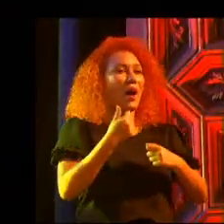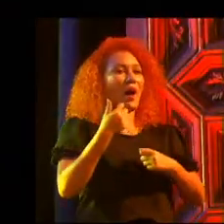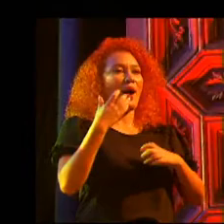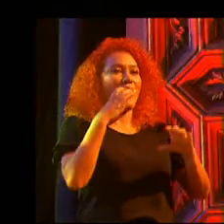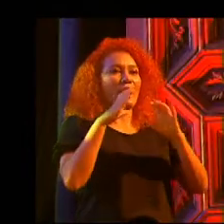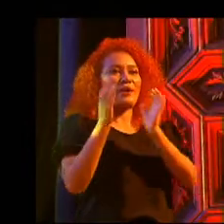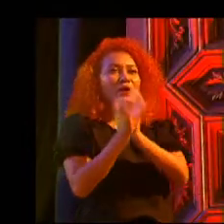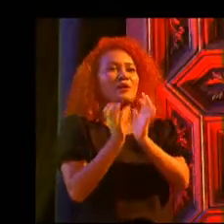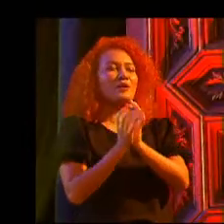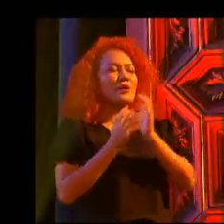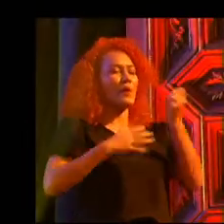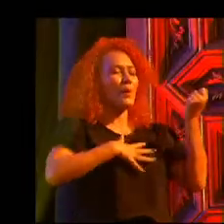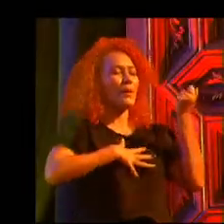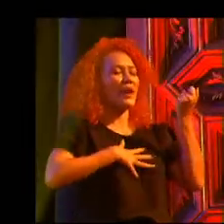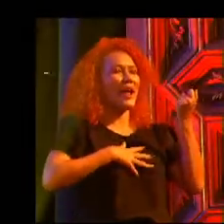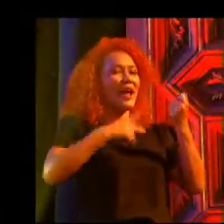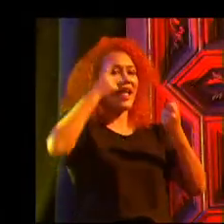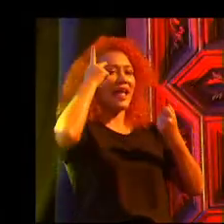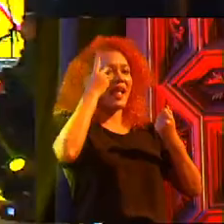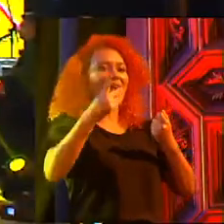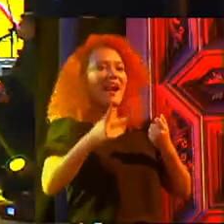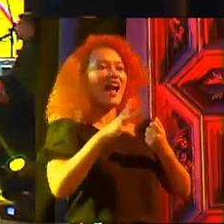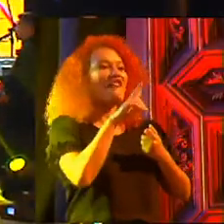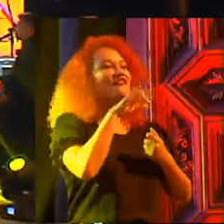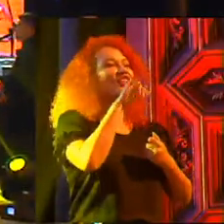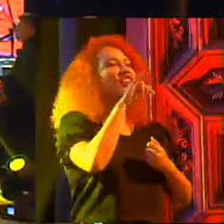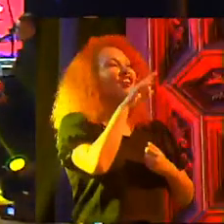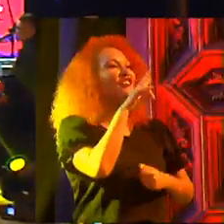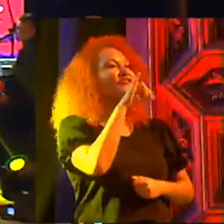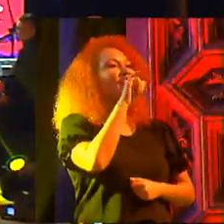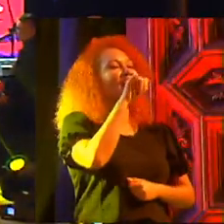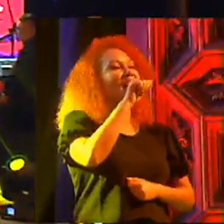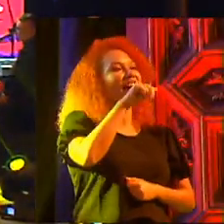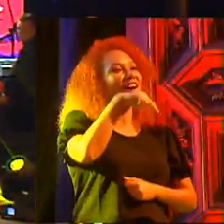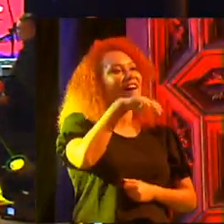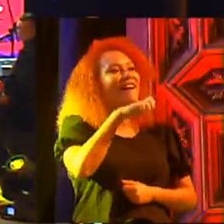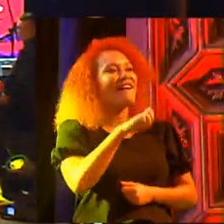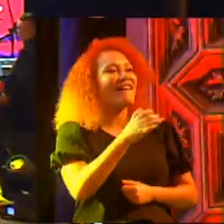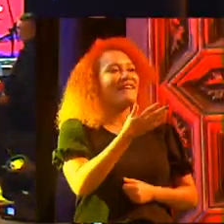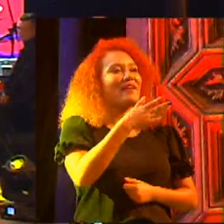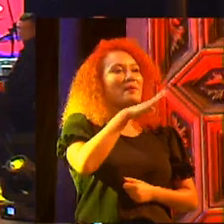Grupo vai para Viviane Batina!